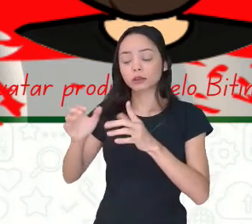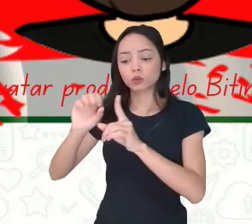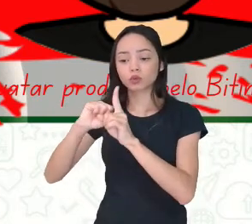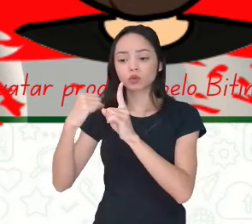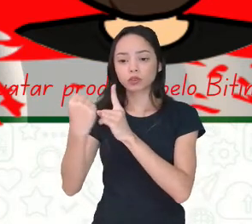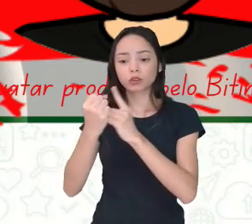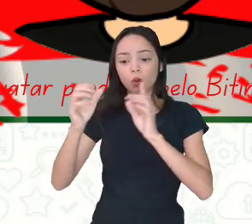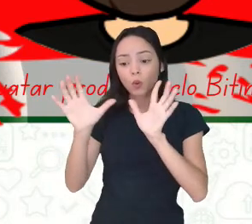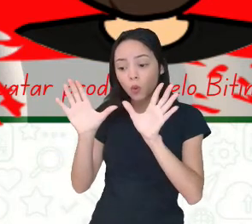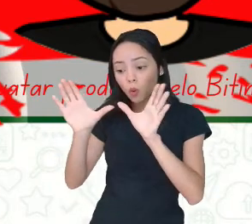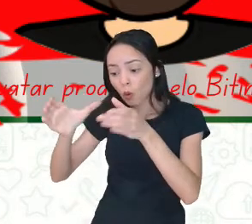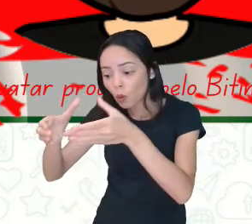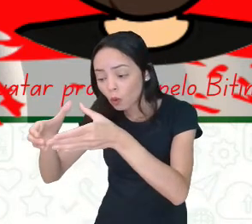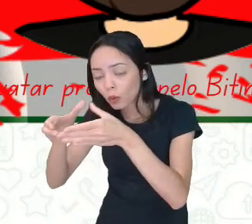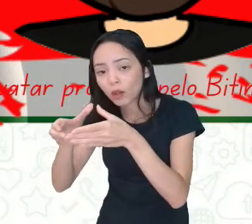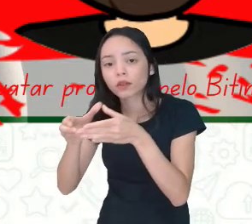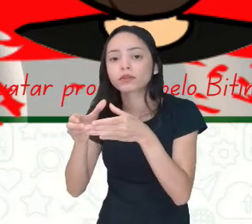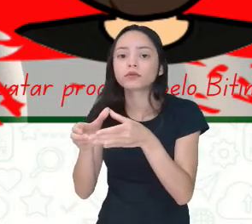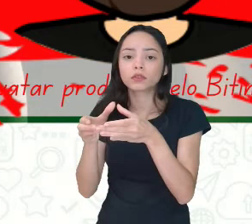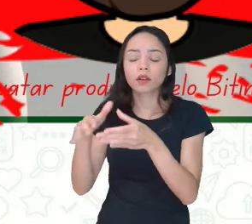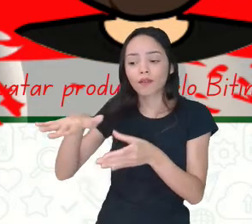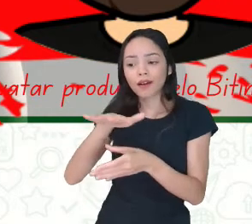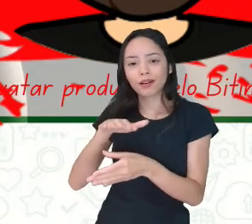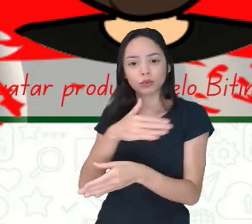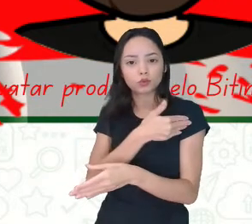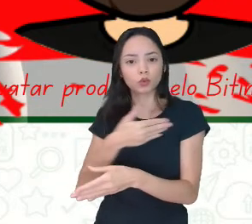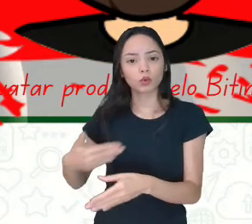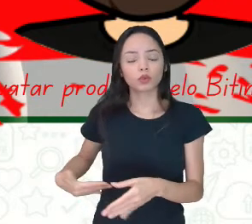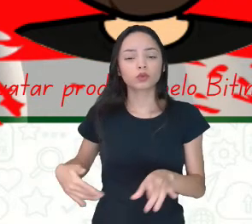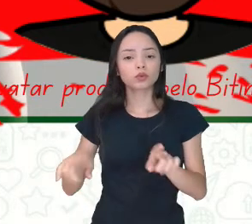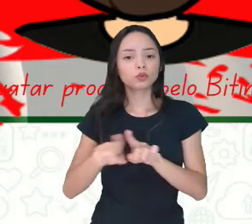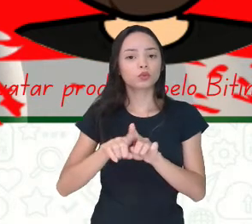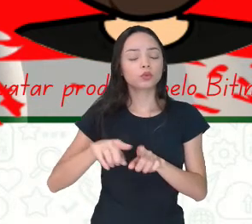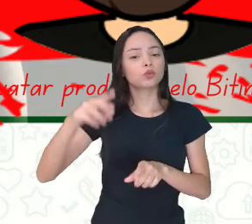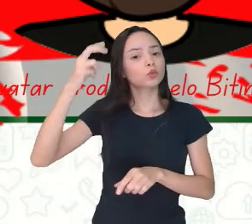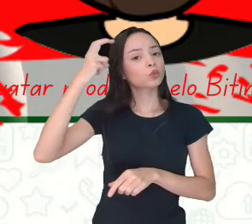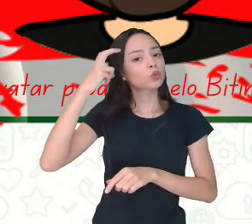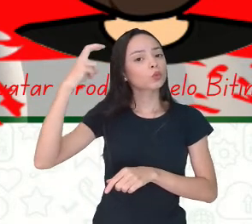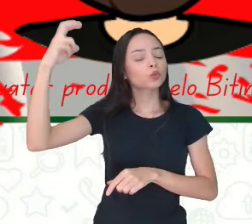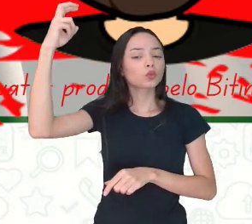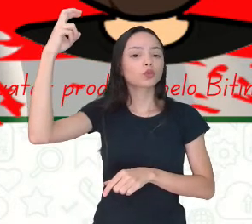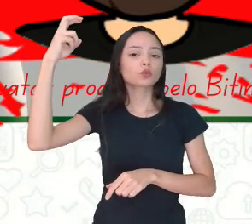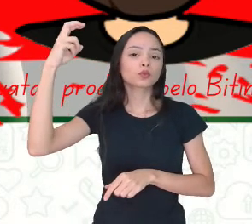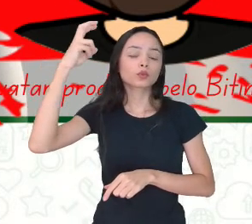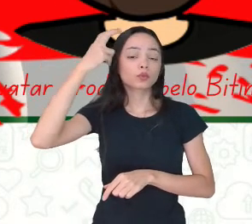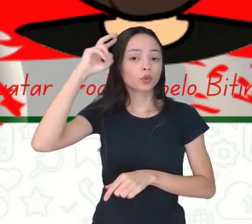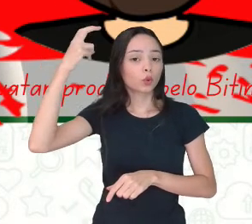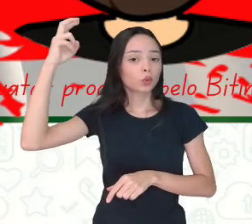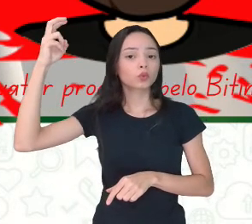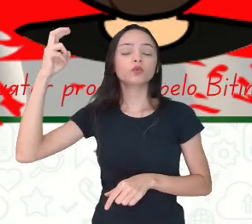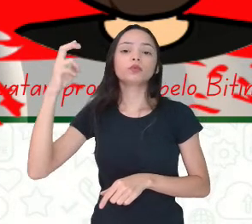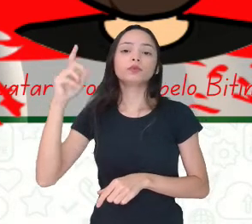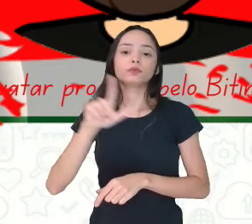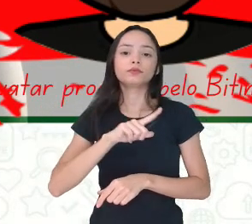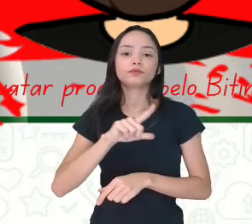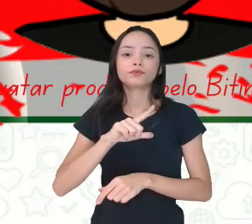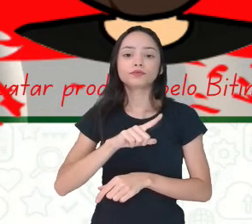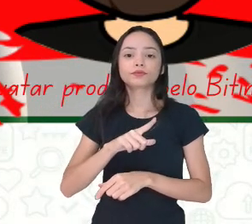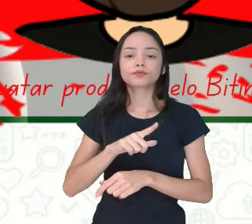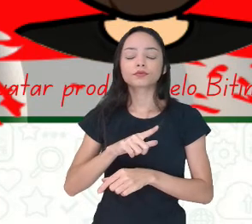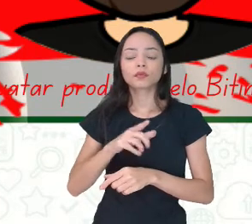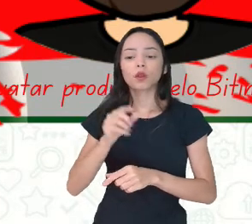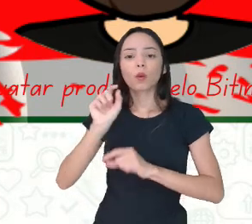coletivas de caráter sociopolítico e cultural que viabilizam distintas formas da população se organizar e expressar